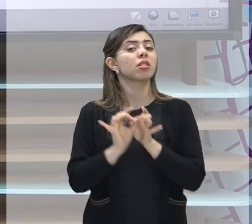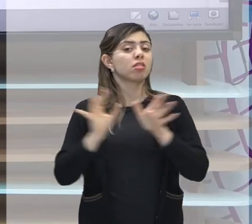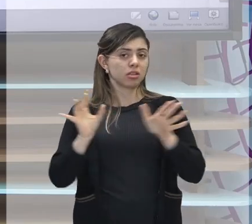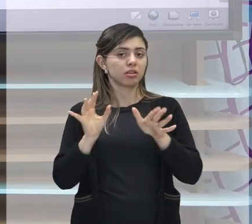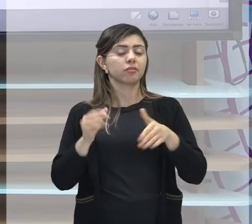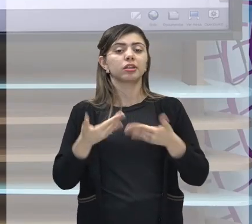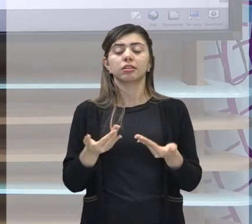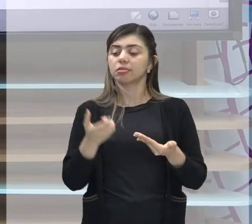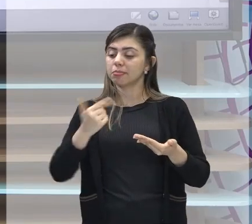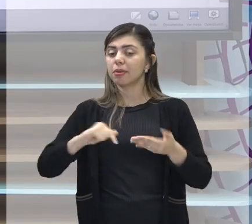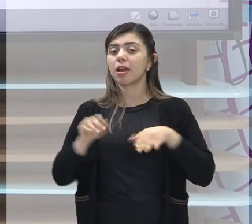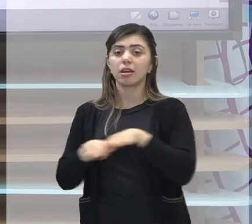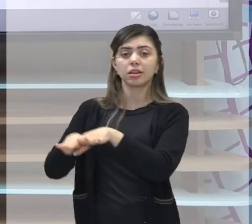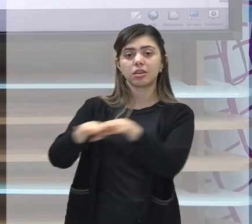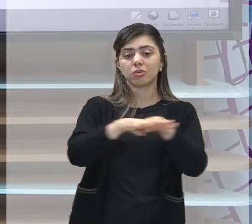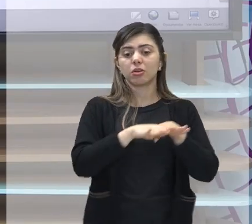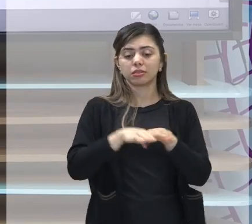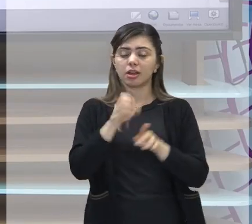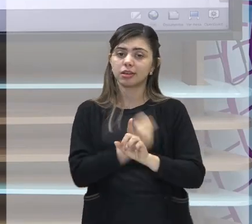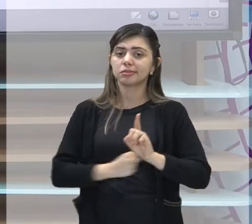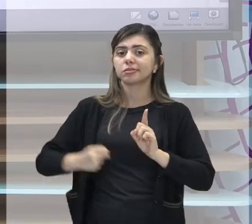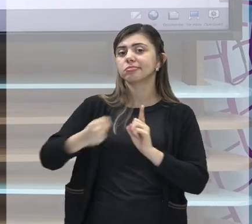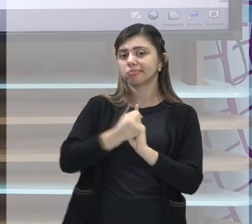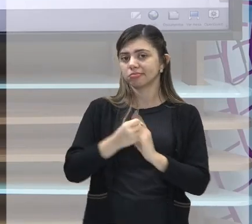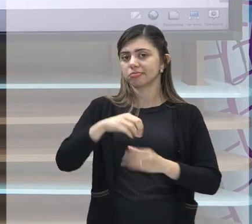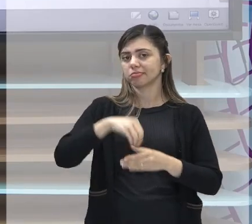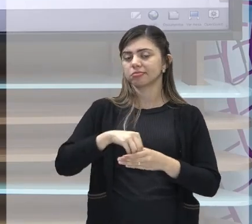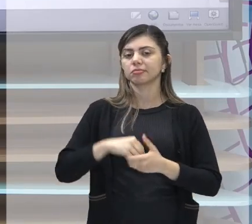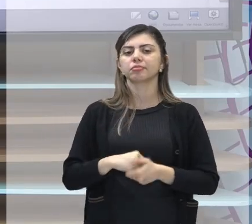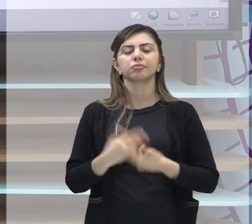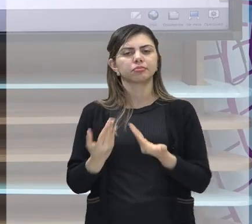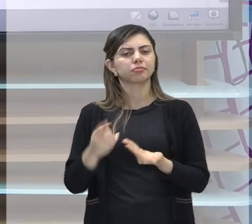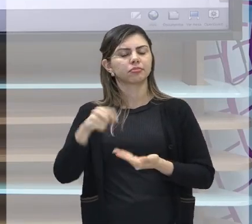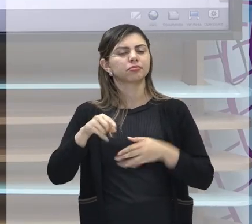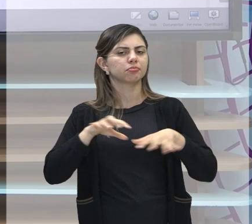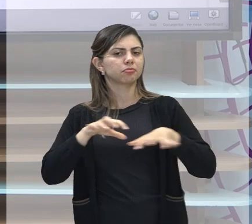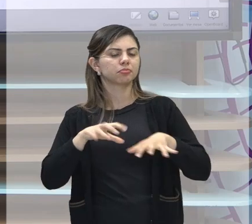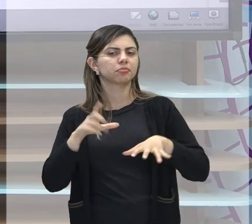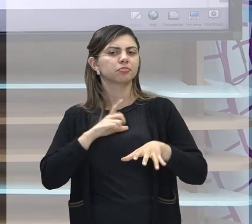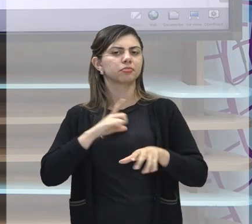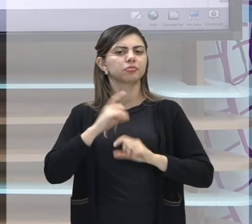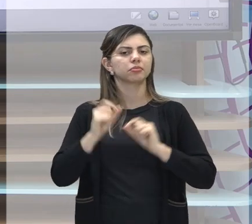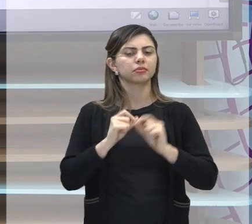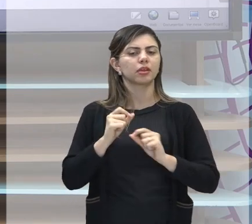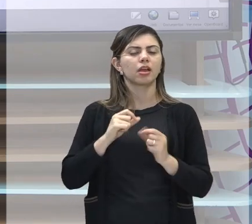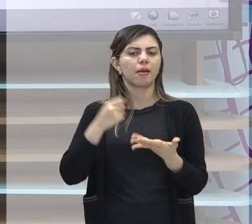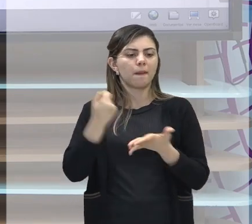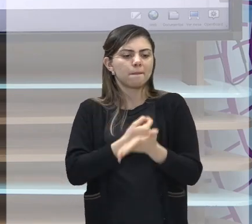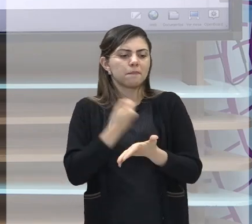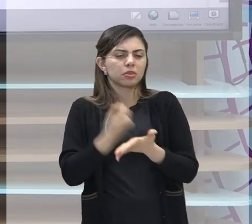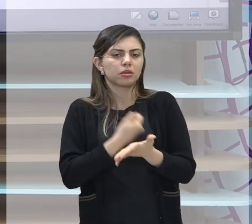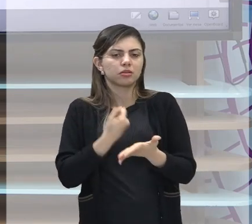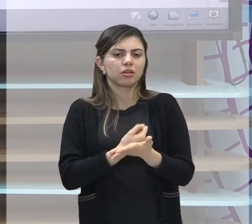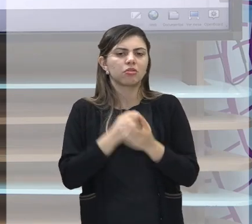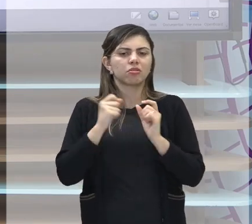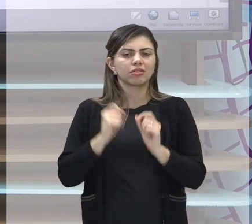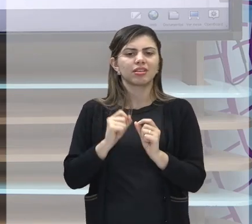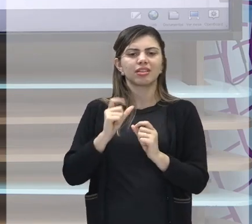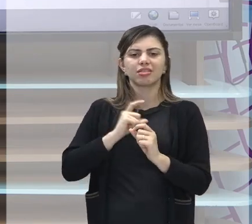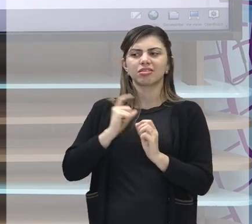e da igualdade de uma sociedade, né? São movimentos que lutam contra uma